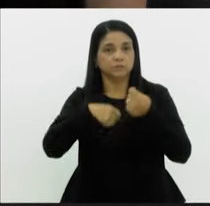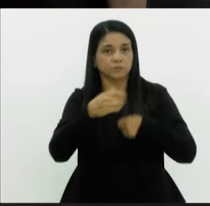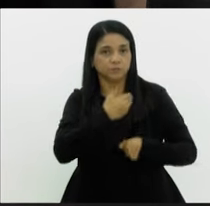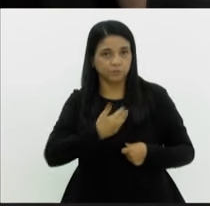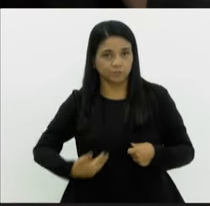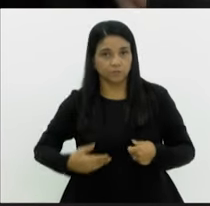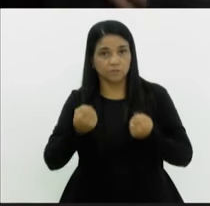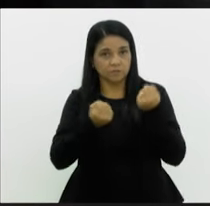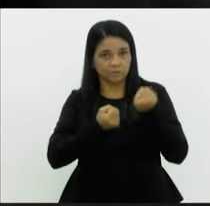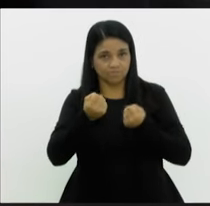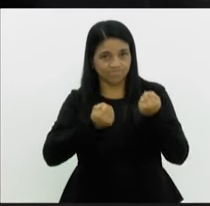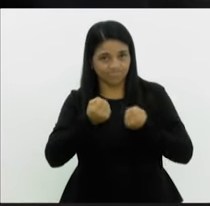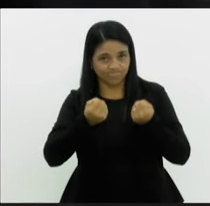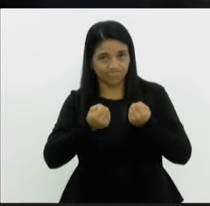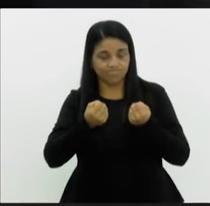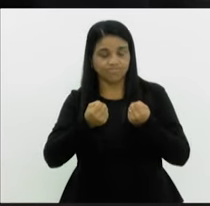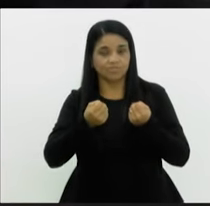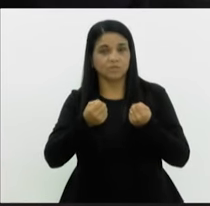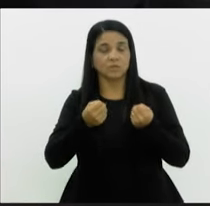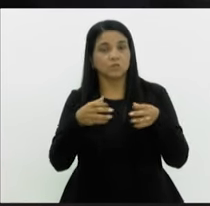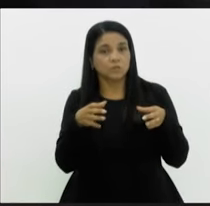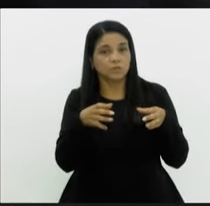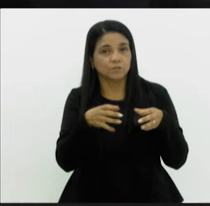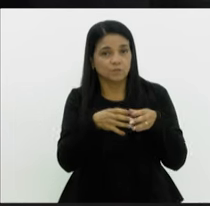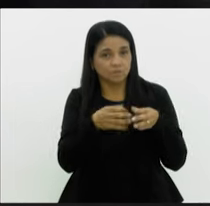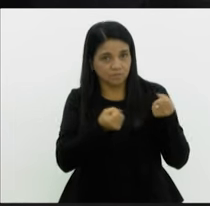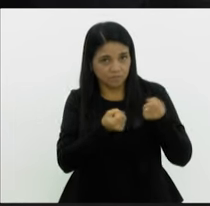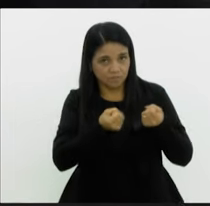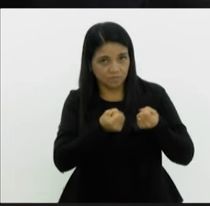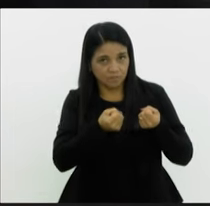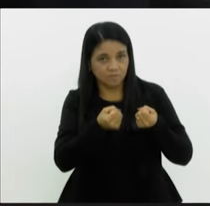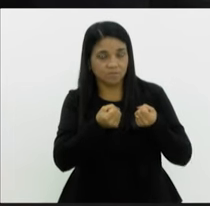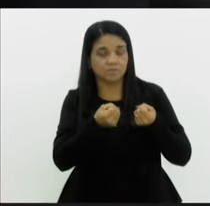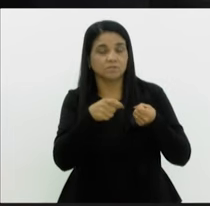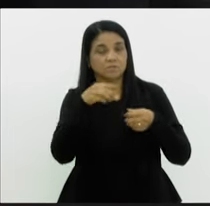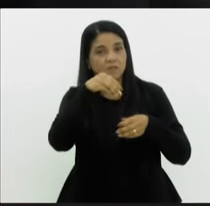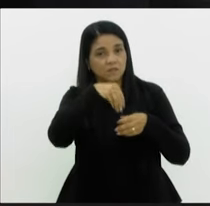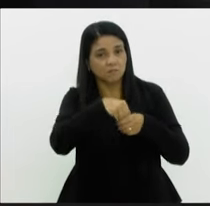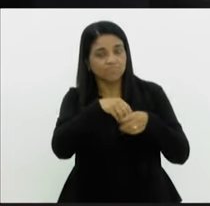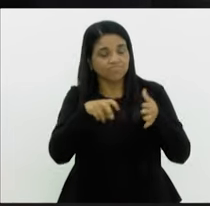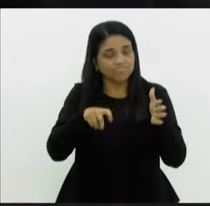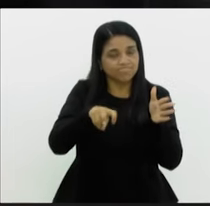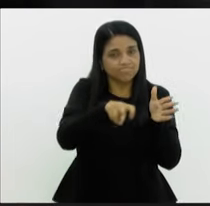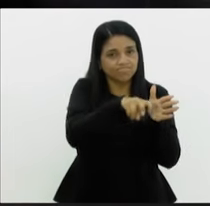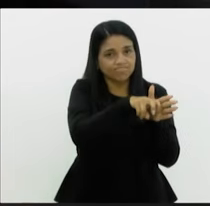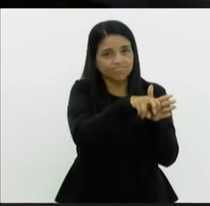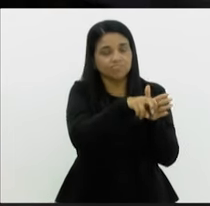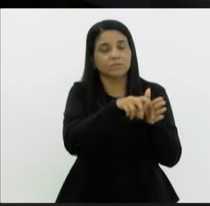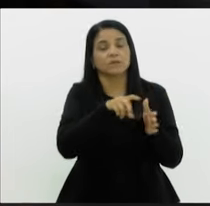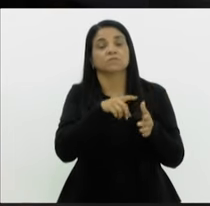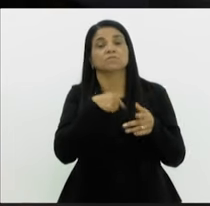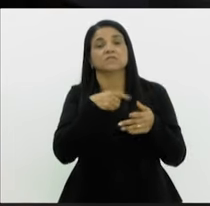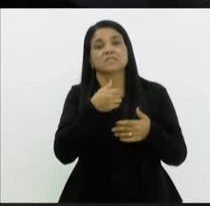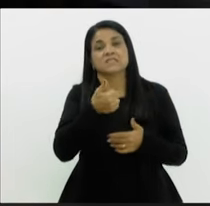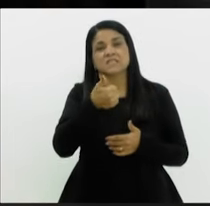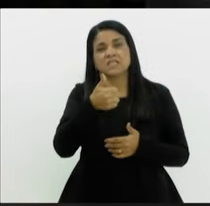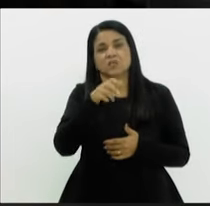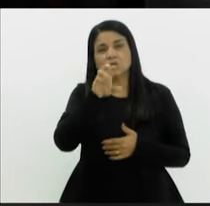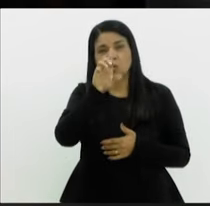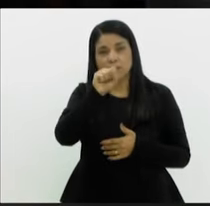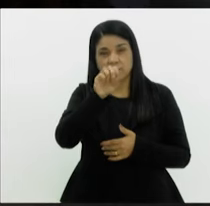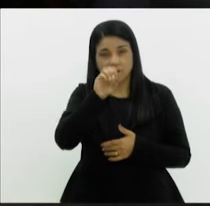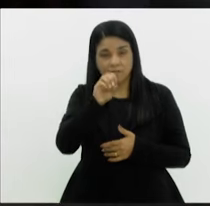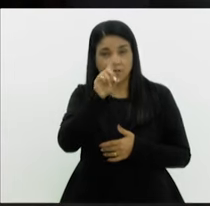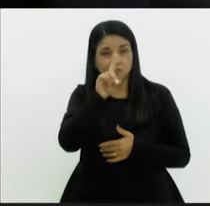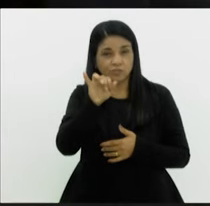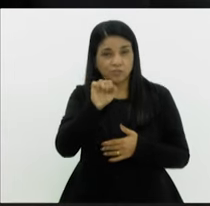veículos inservíveis da frota oficial que se encontrem nos depósitos do Estado há mais de 180 dias